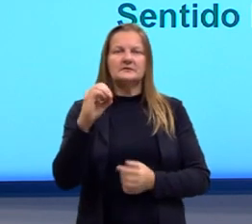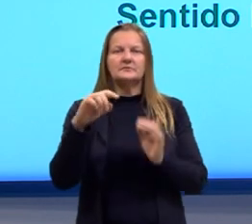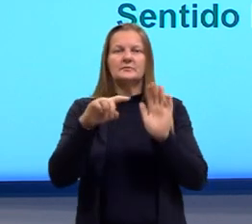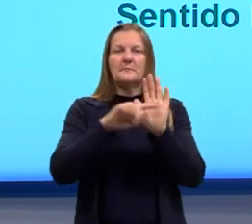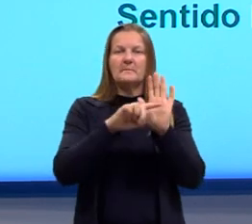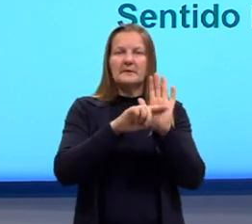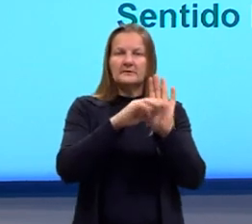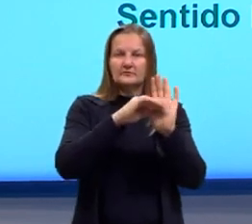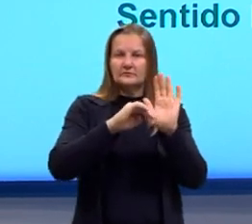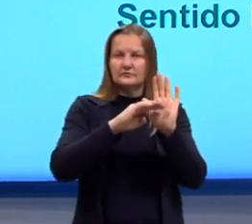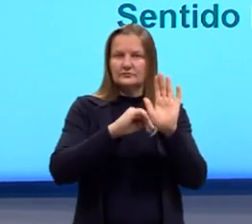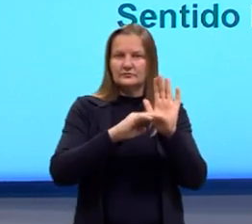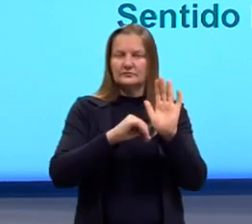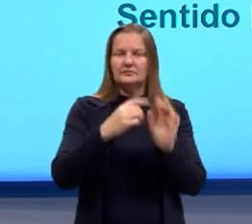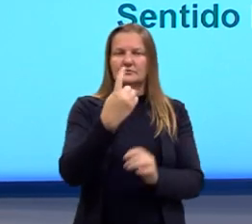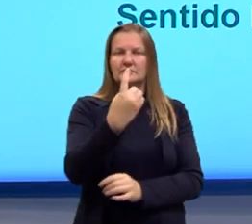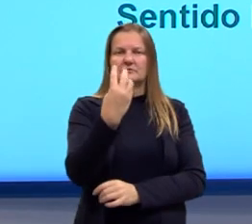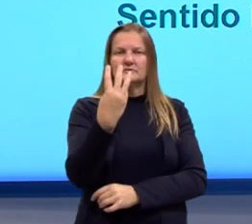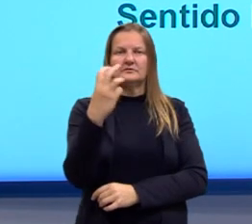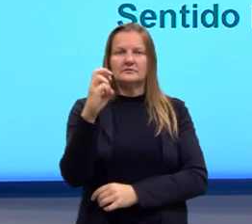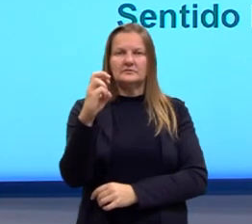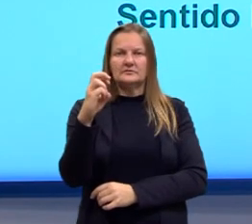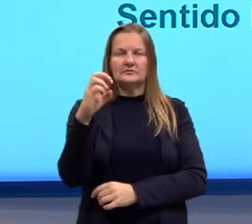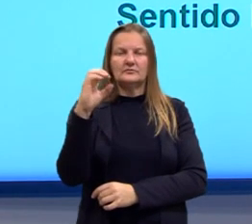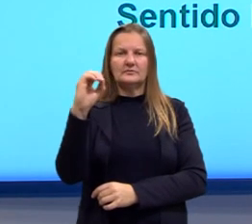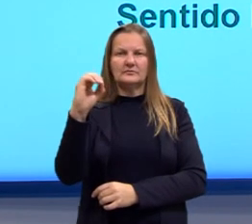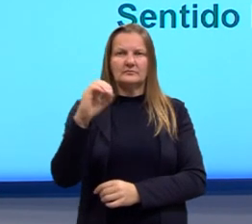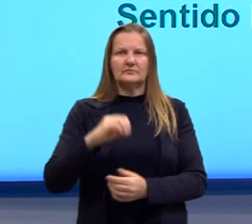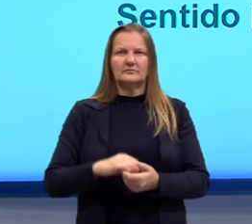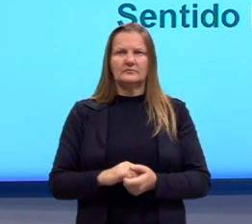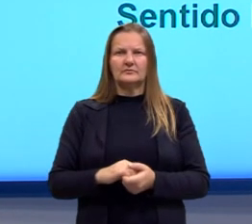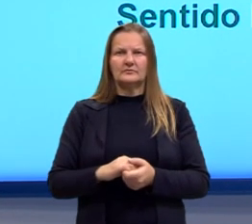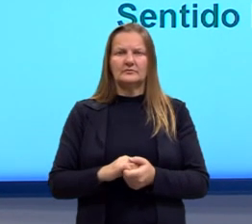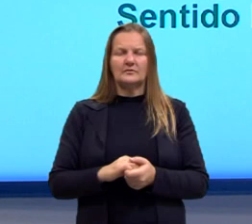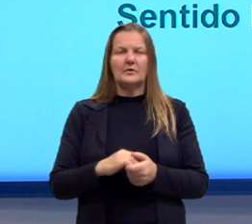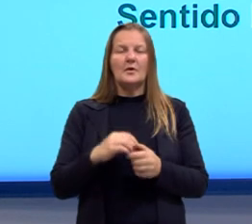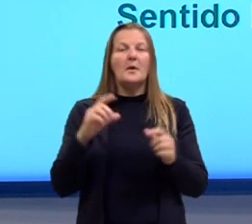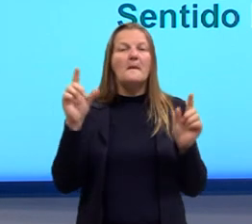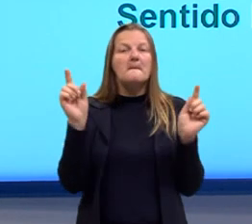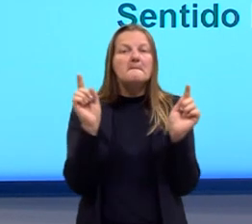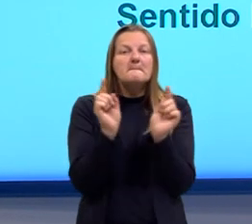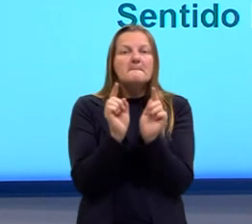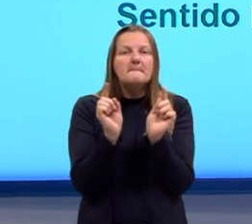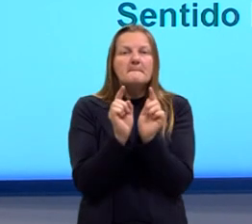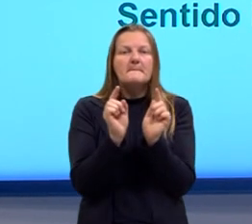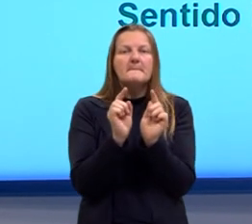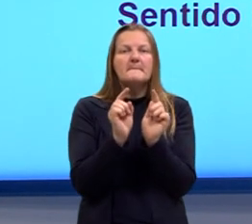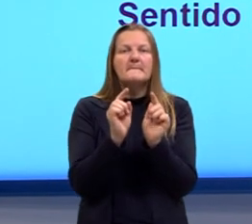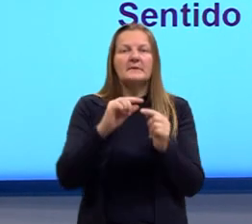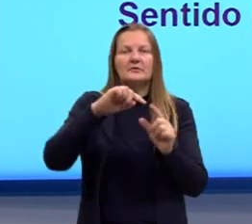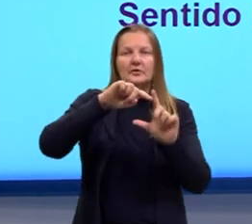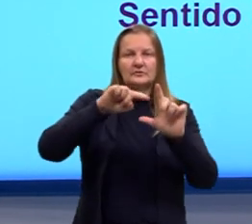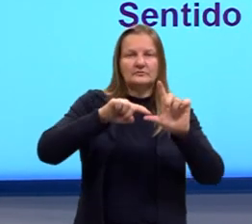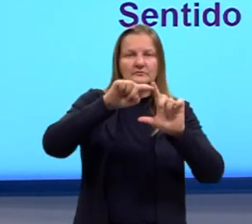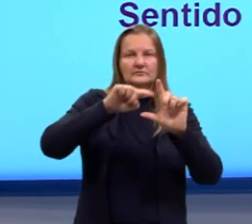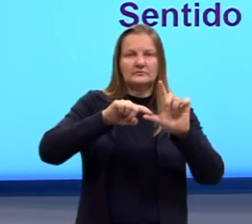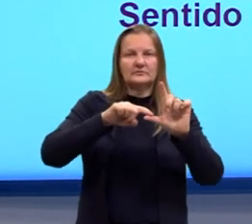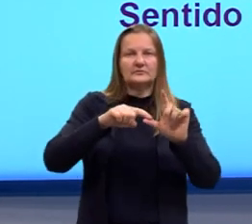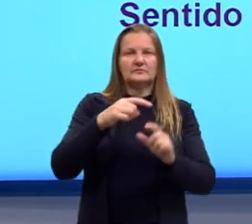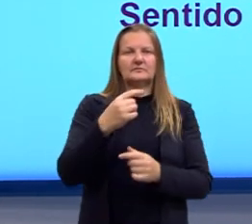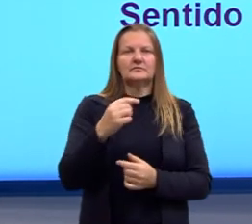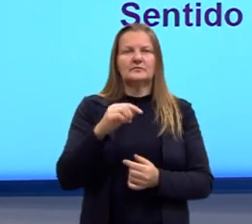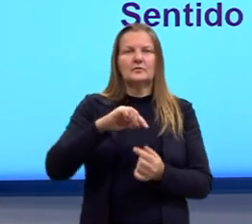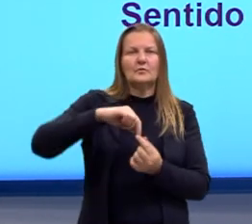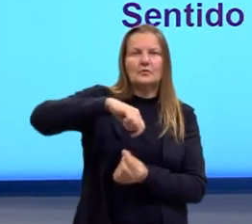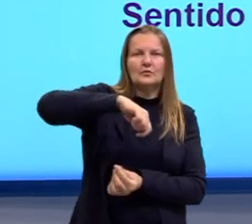300° - 135 graus então a menor amplitude possível seria